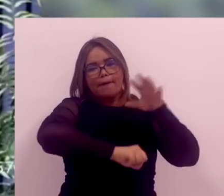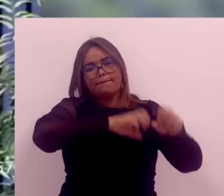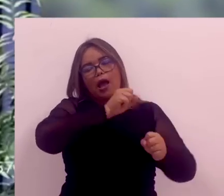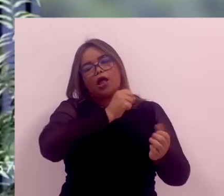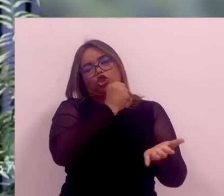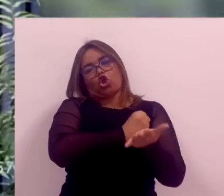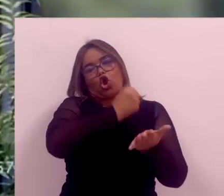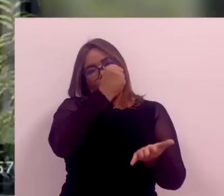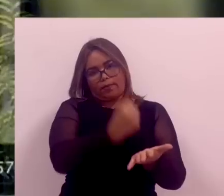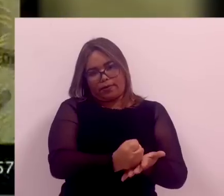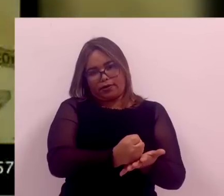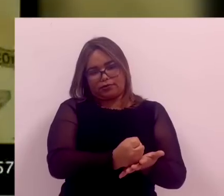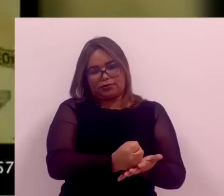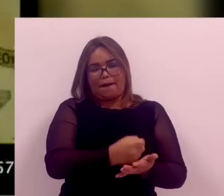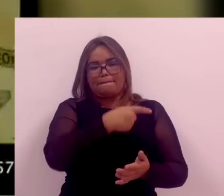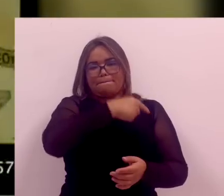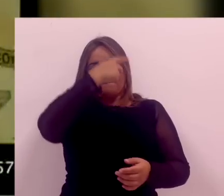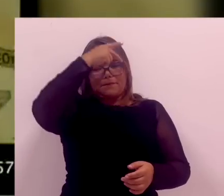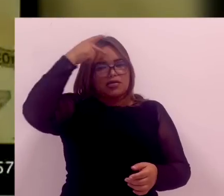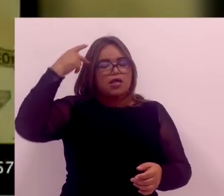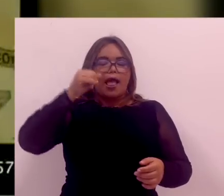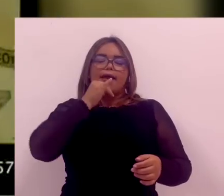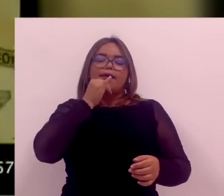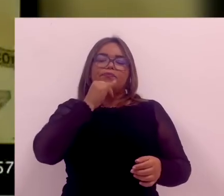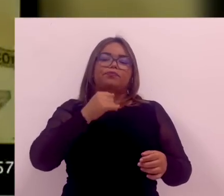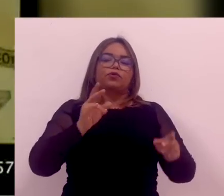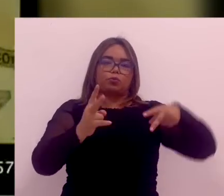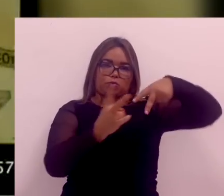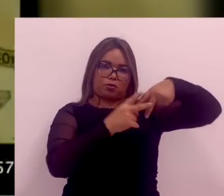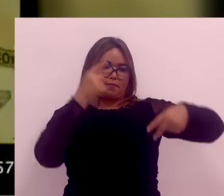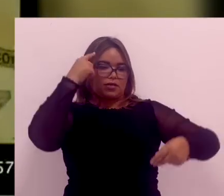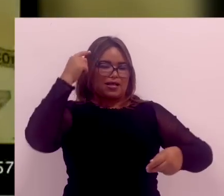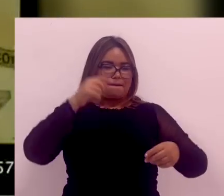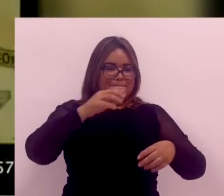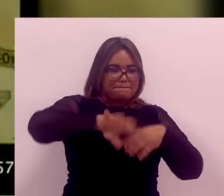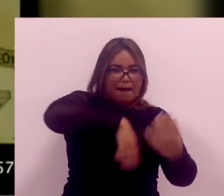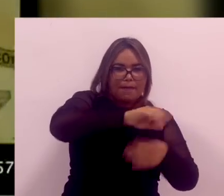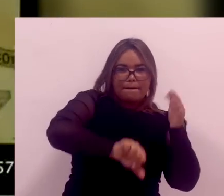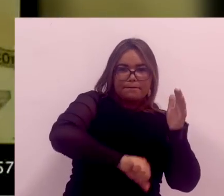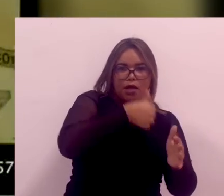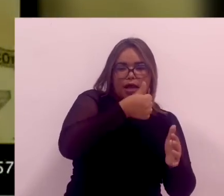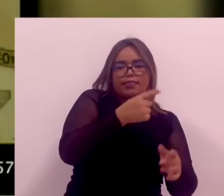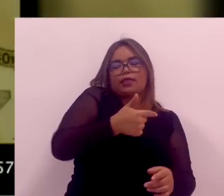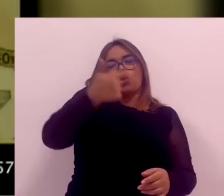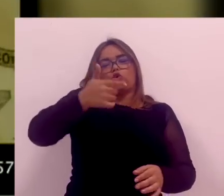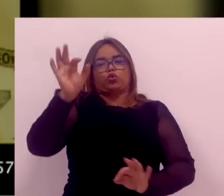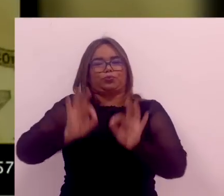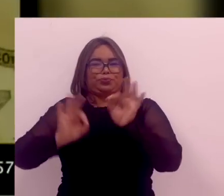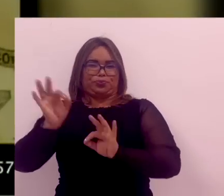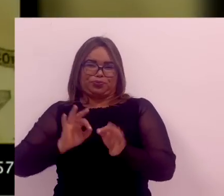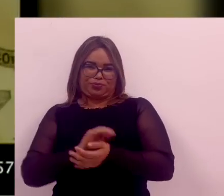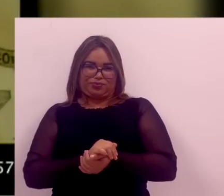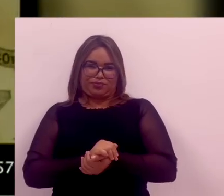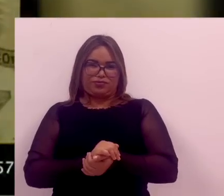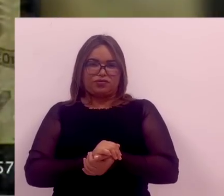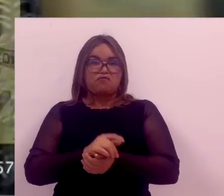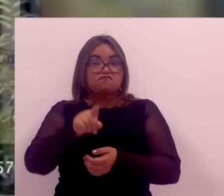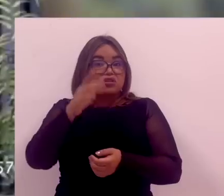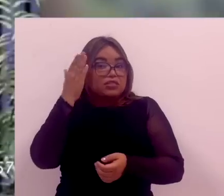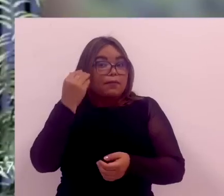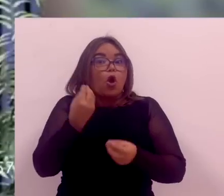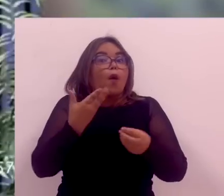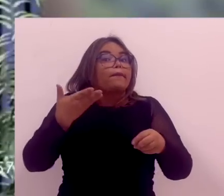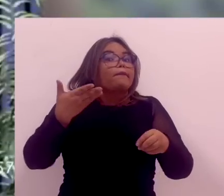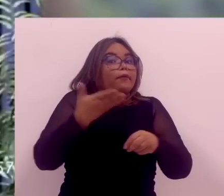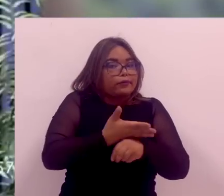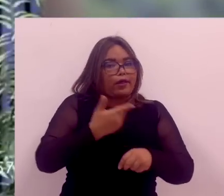esses documentos. Aí está, a ordem que sai do caos. E se você quer saber como é que eu entrei